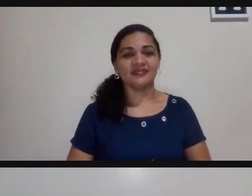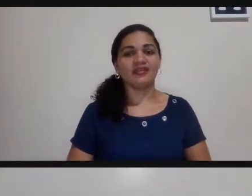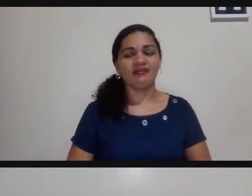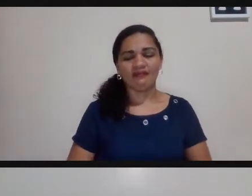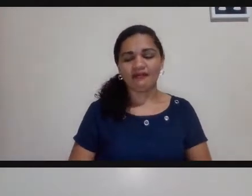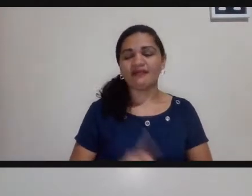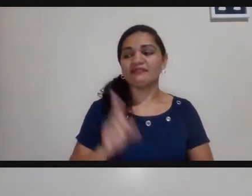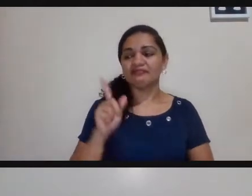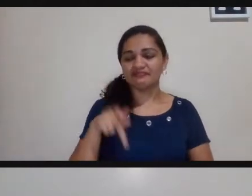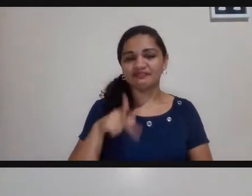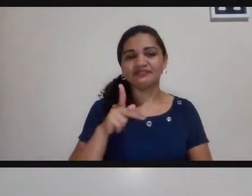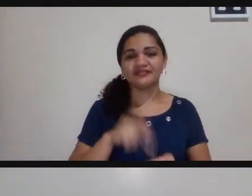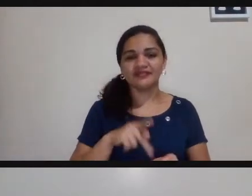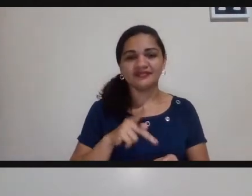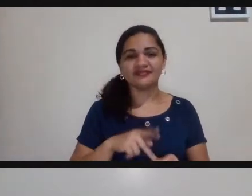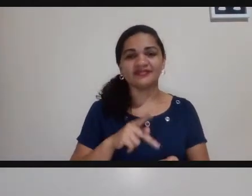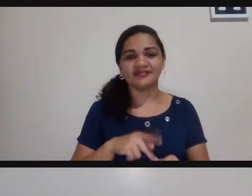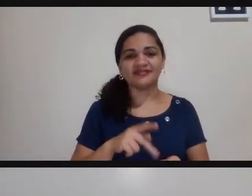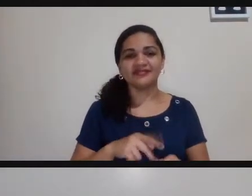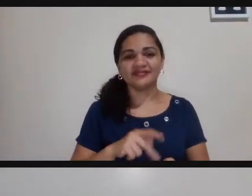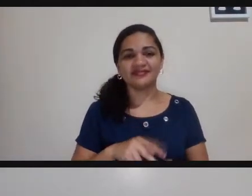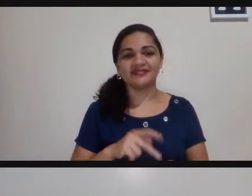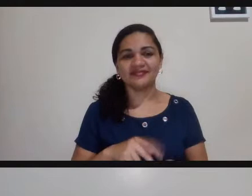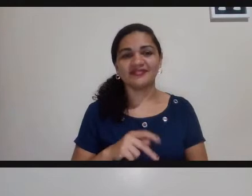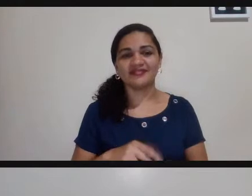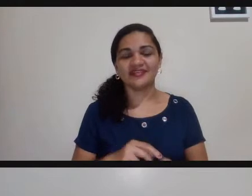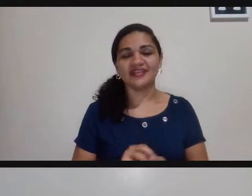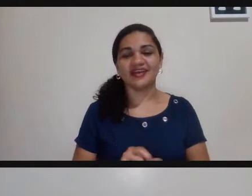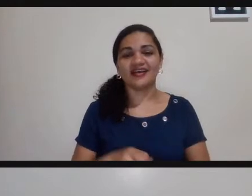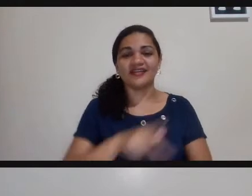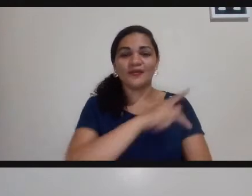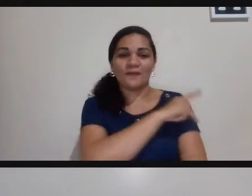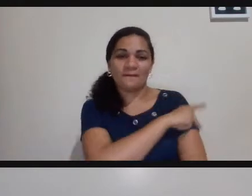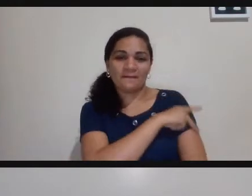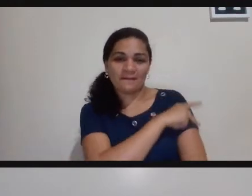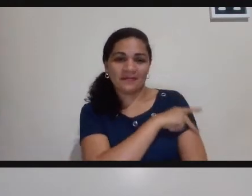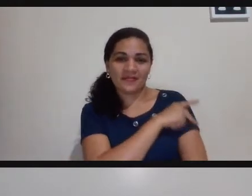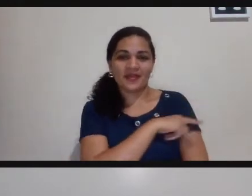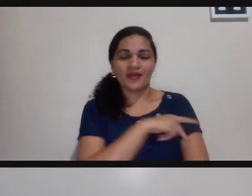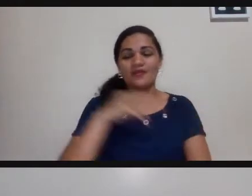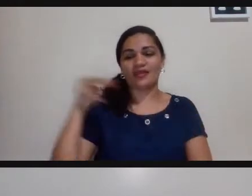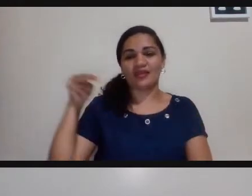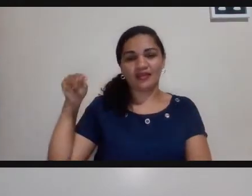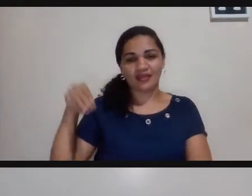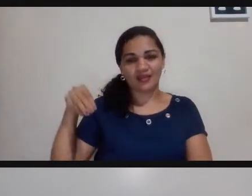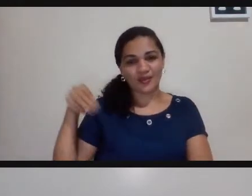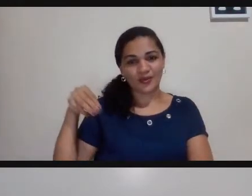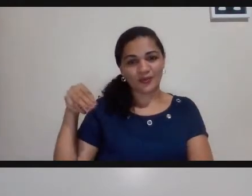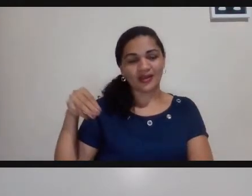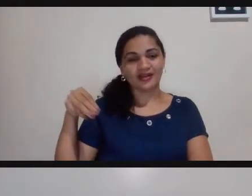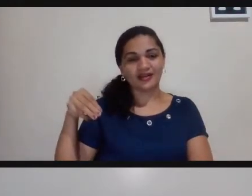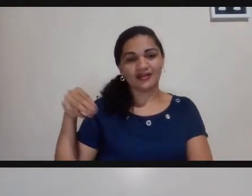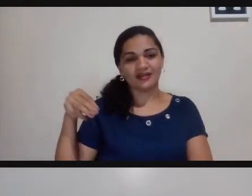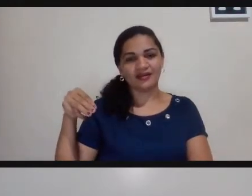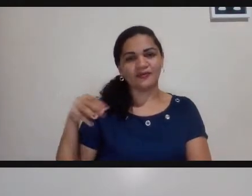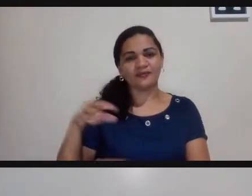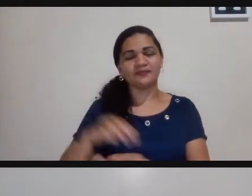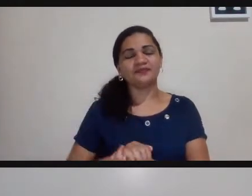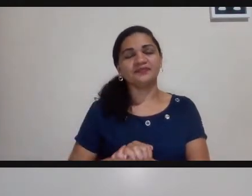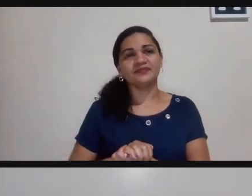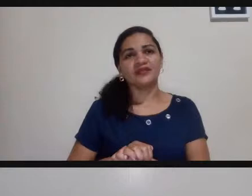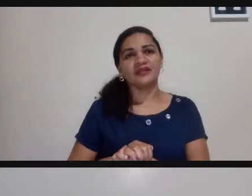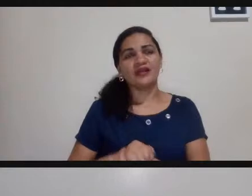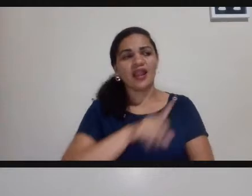né quem que circunda do Piauí Maranhão passa também é TV ali do Sul do